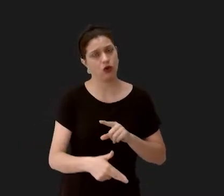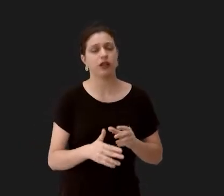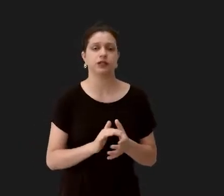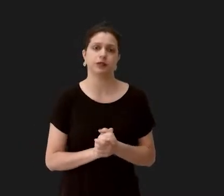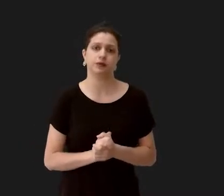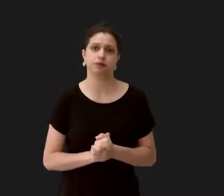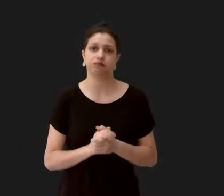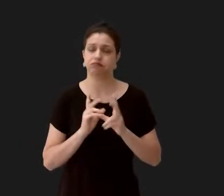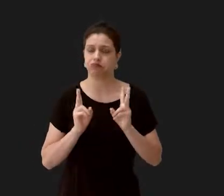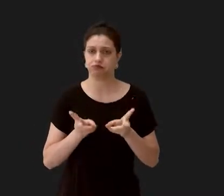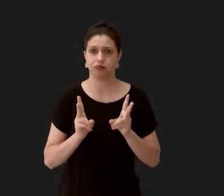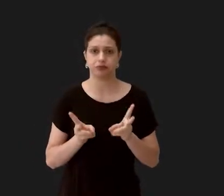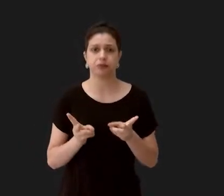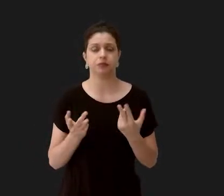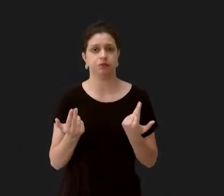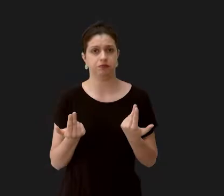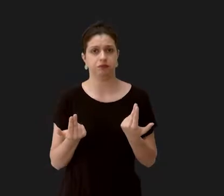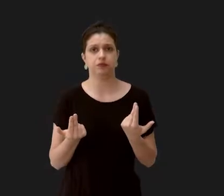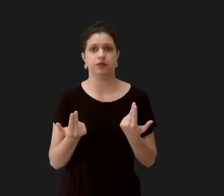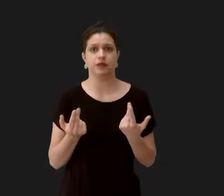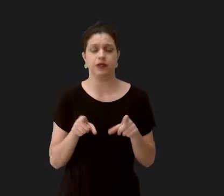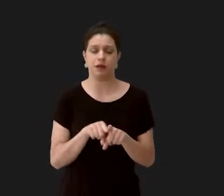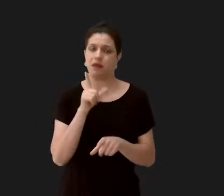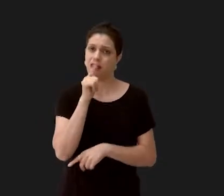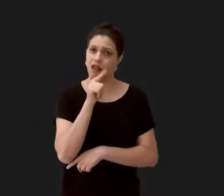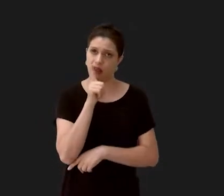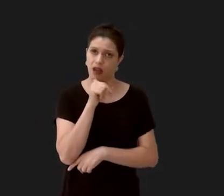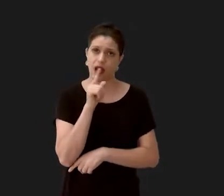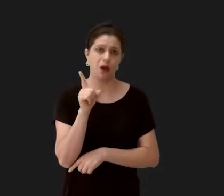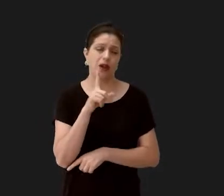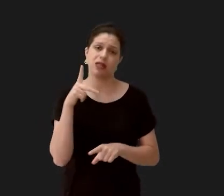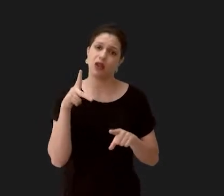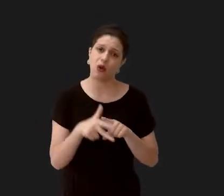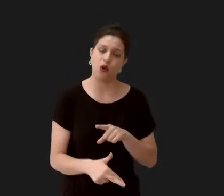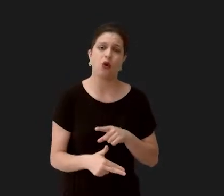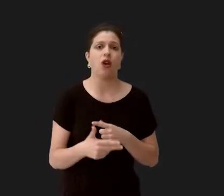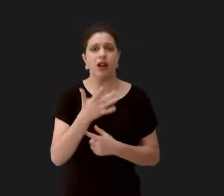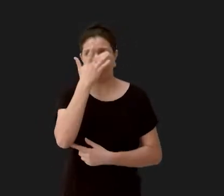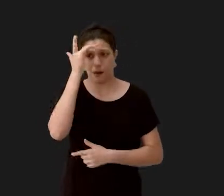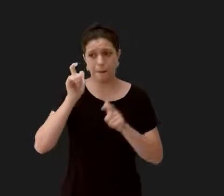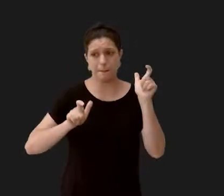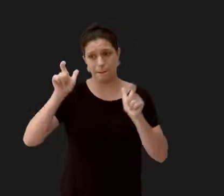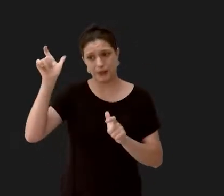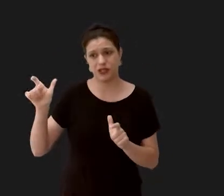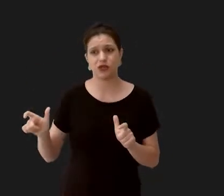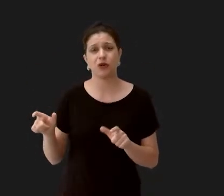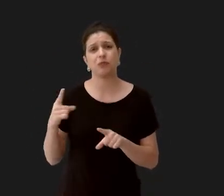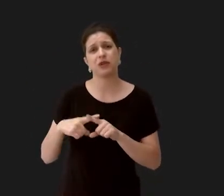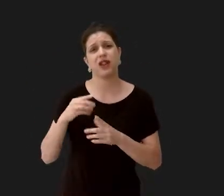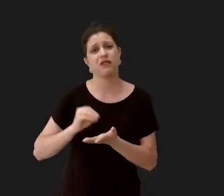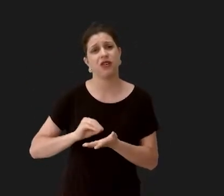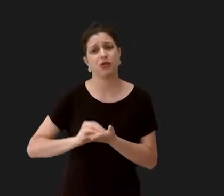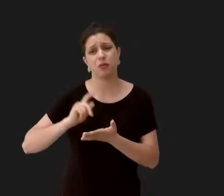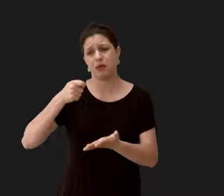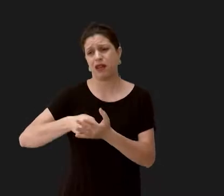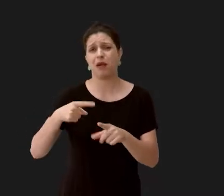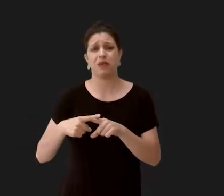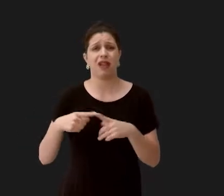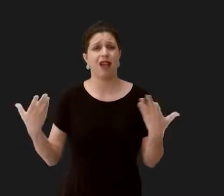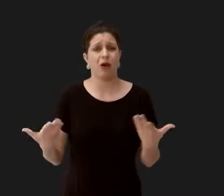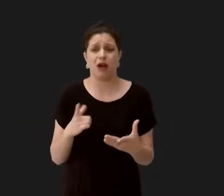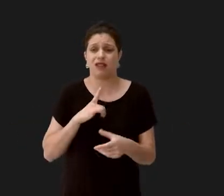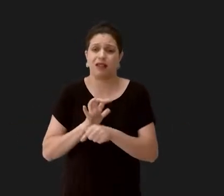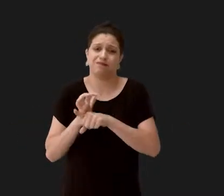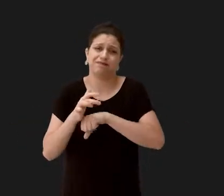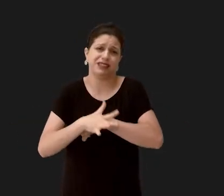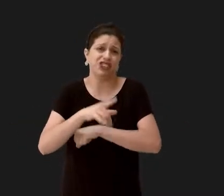corte. Também direcionado ao presidente da Sanesul, nesta mesma linha, que não corte a energia dessas pessoas por